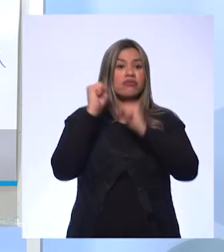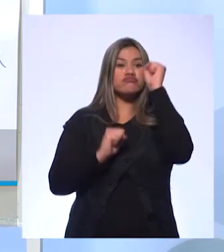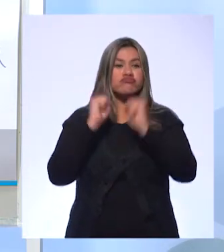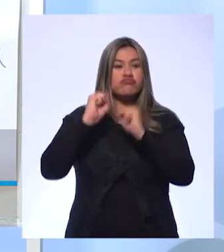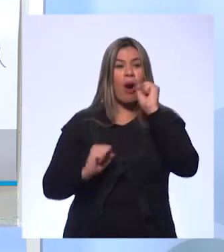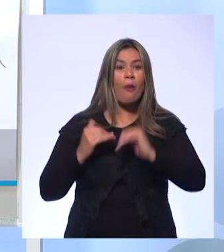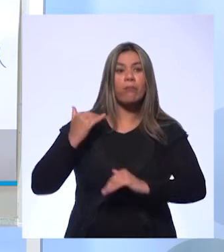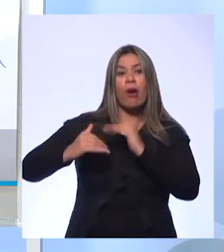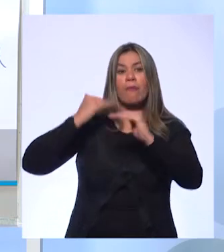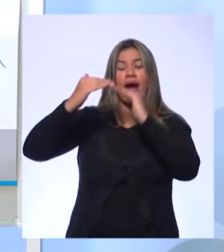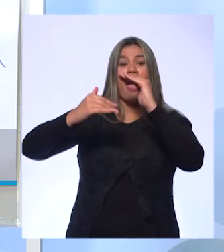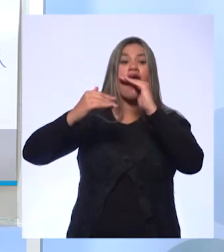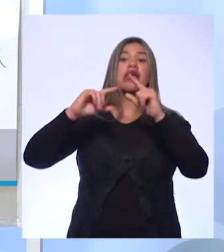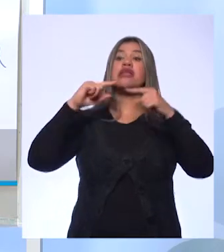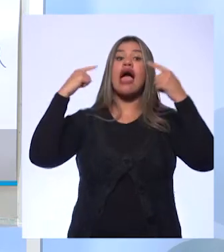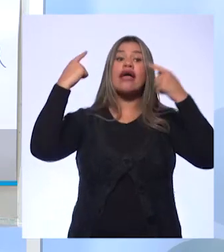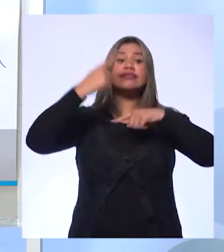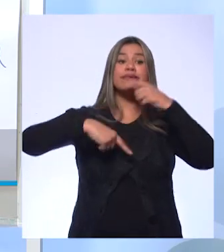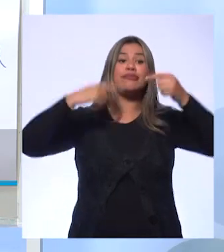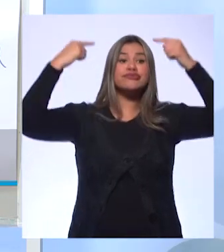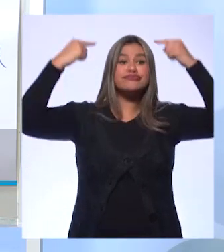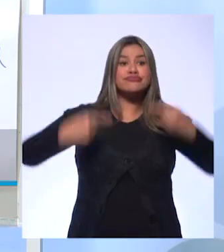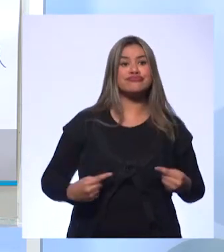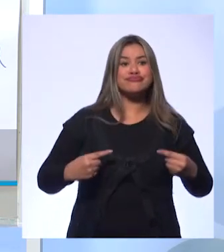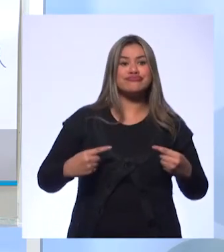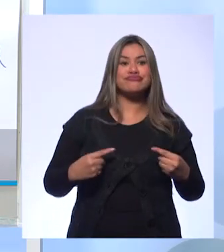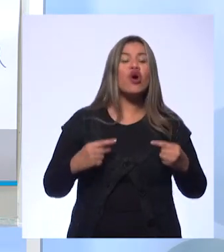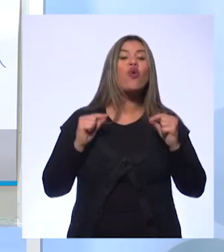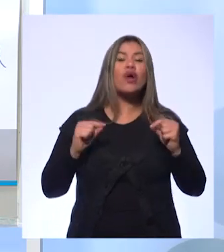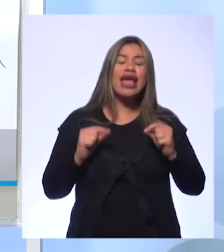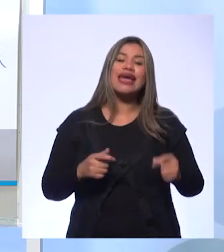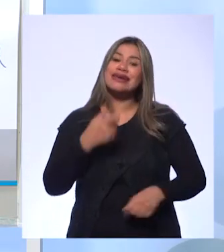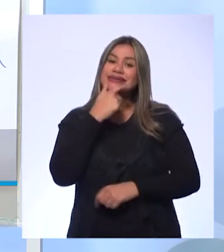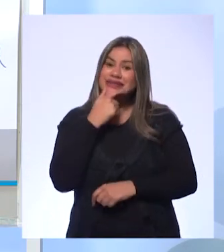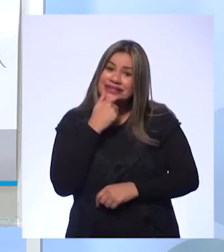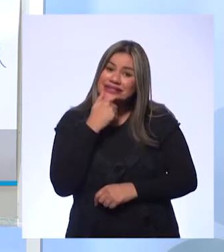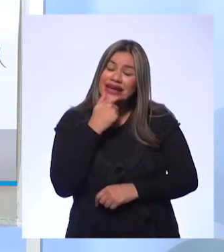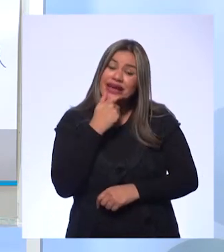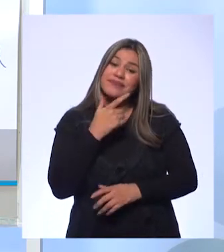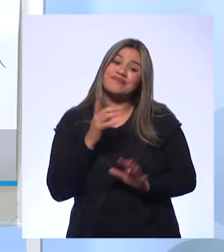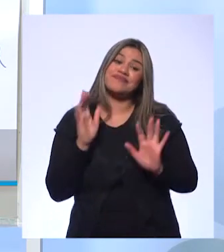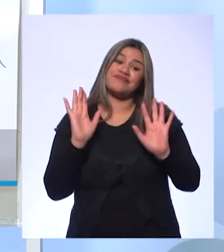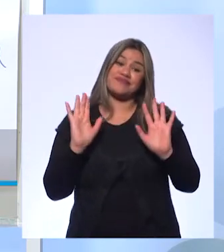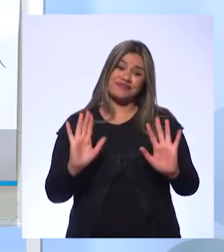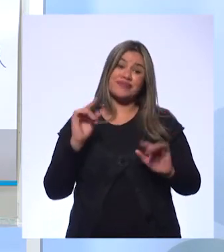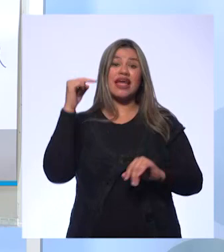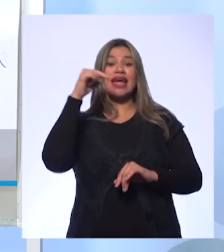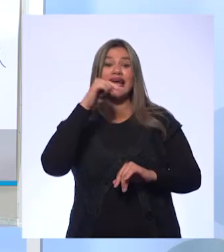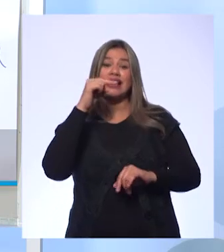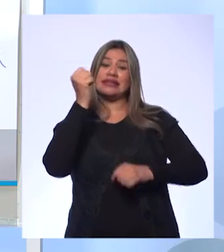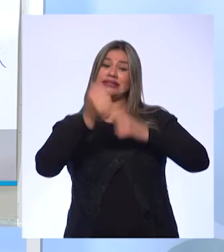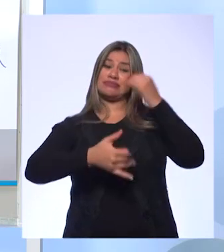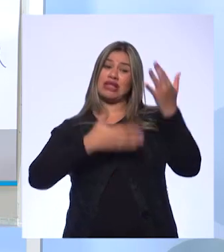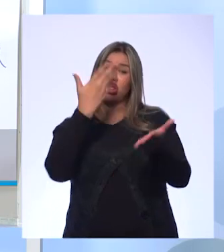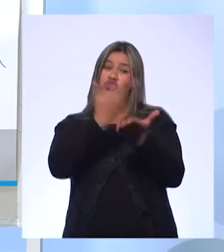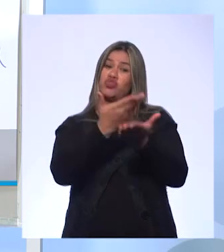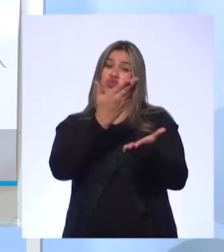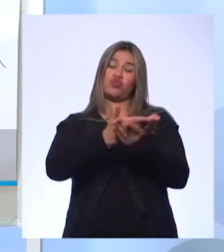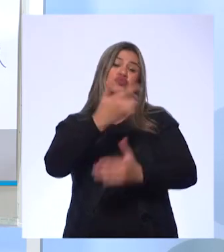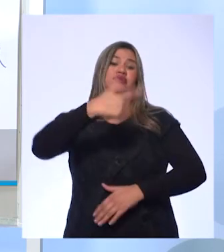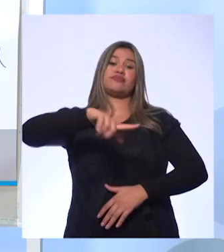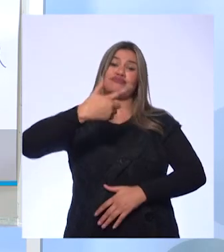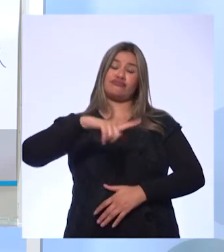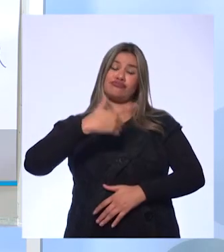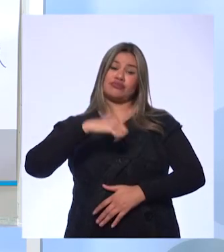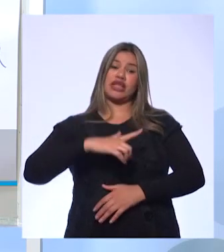competir aqui na América Latina com a Inglaterra essa versão ela não é mais estudar é uma versão